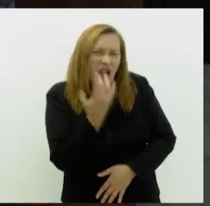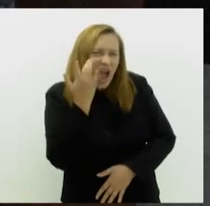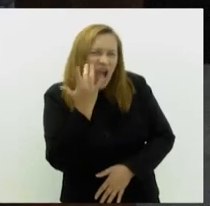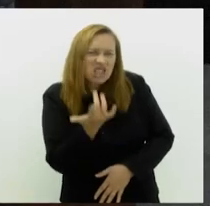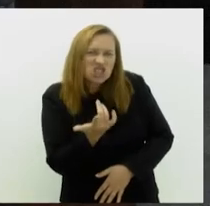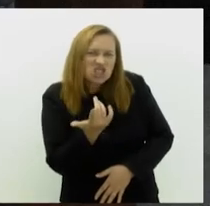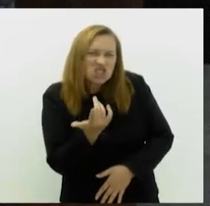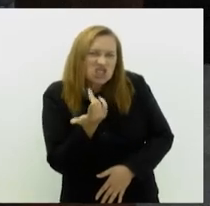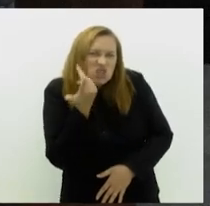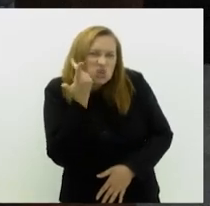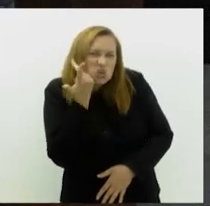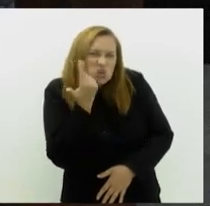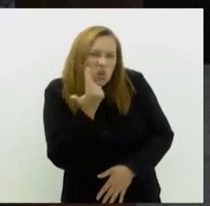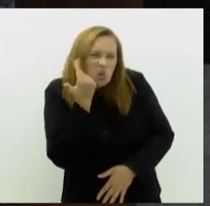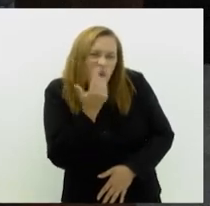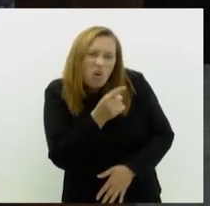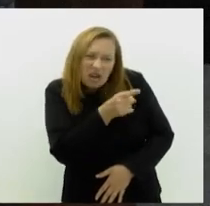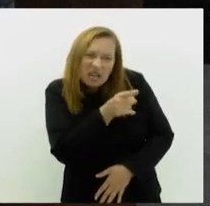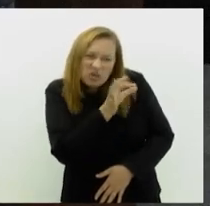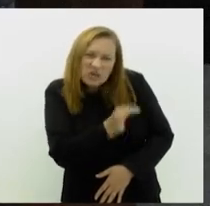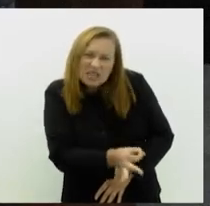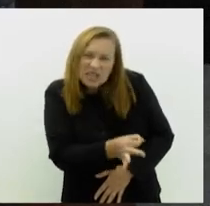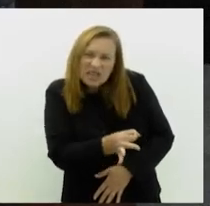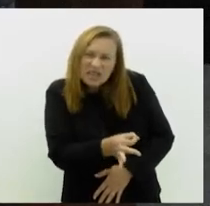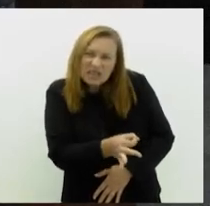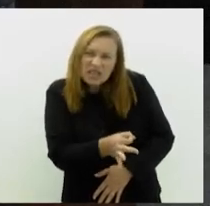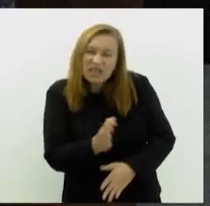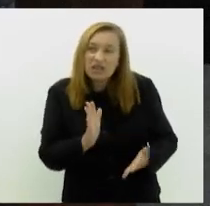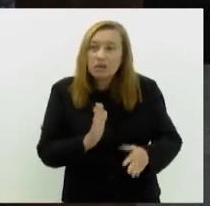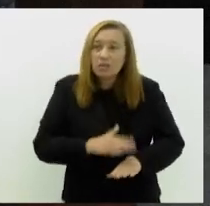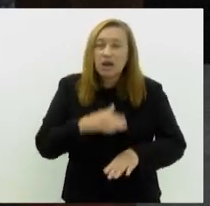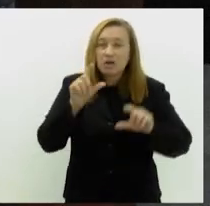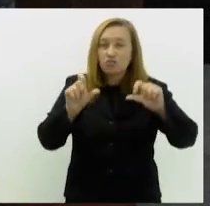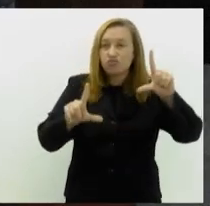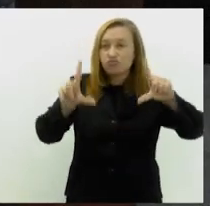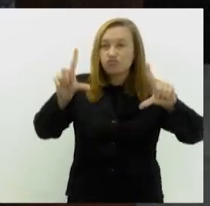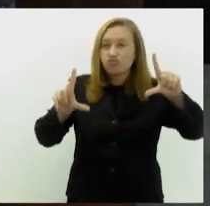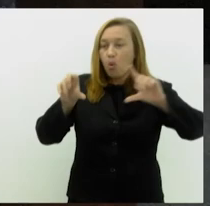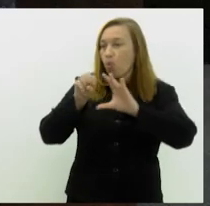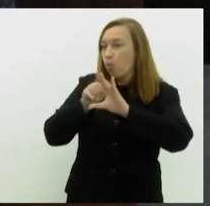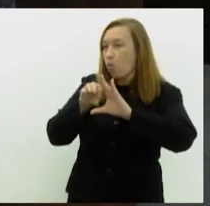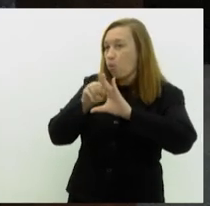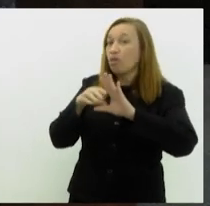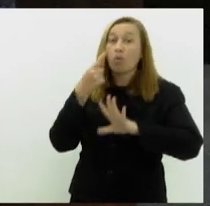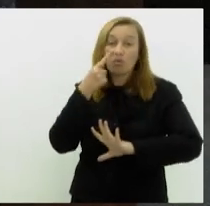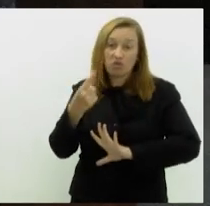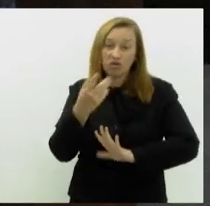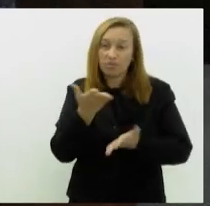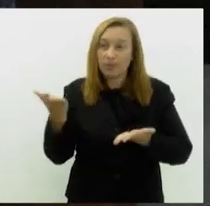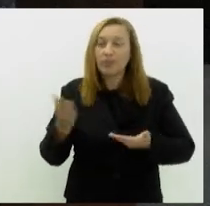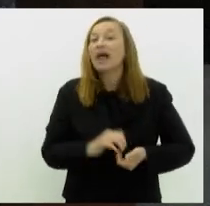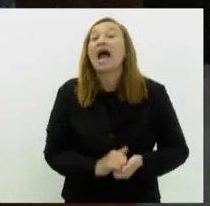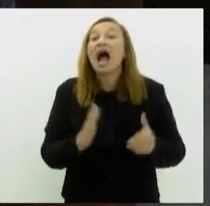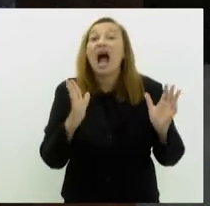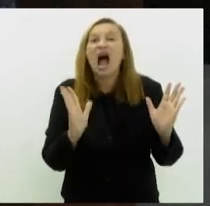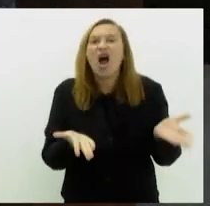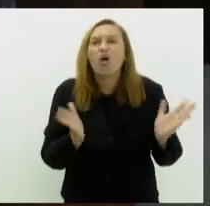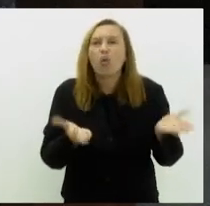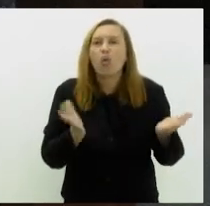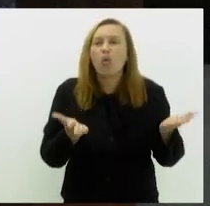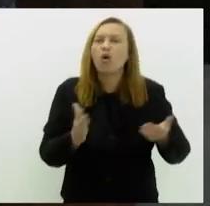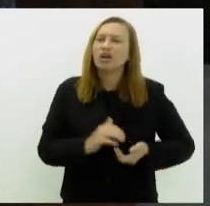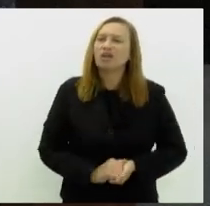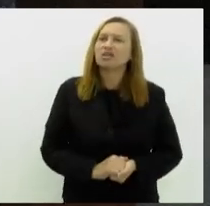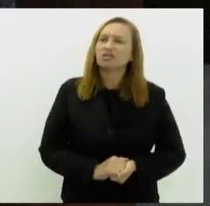que aquilo ali que é o certo, ainda mais passando em TV aberta, né, como foi passado. Agora, por